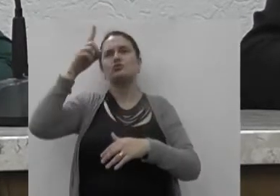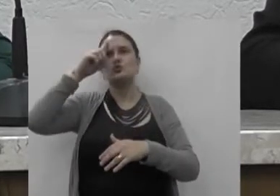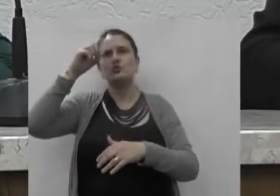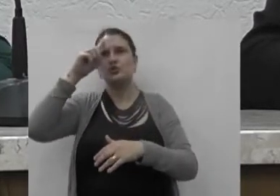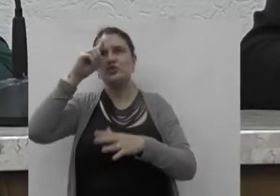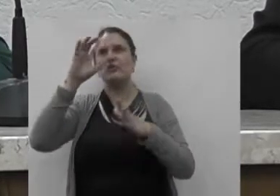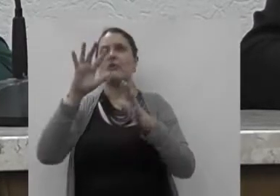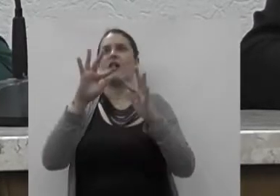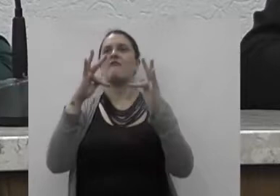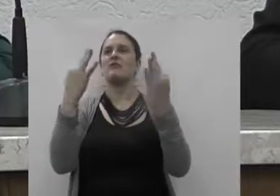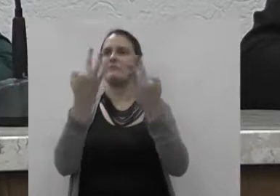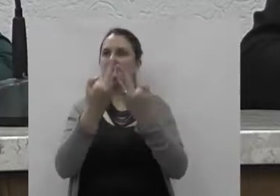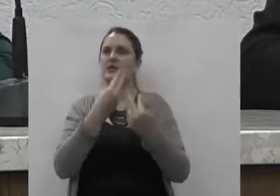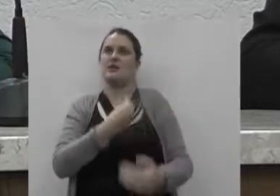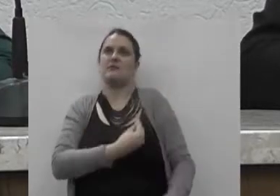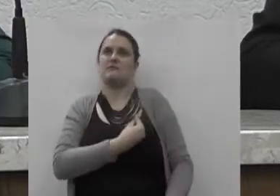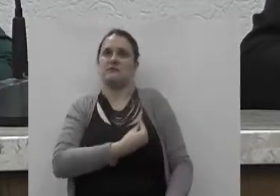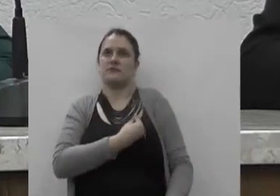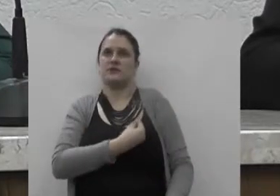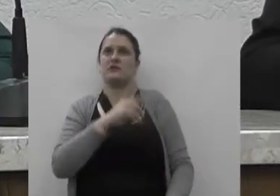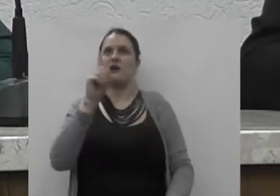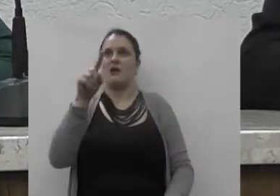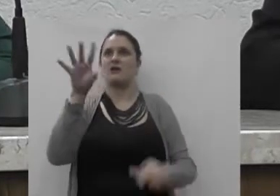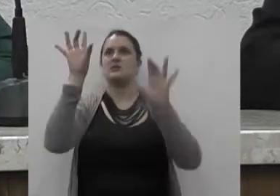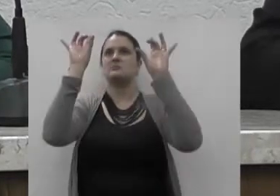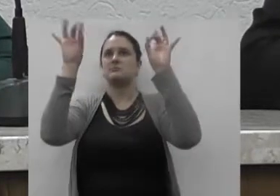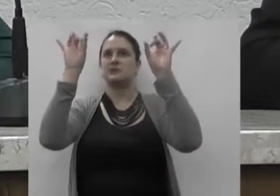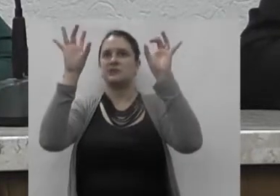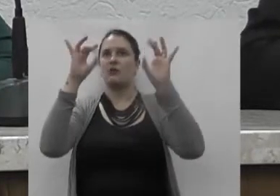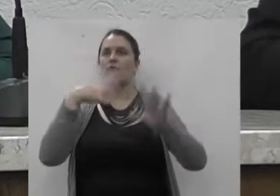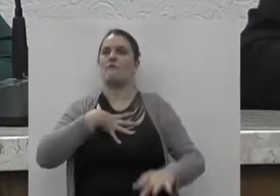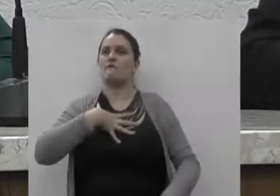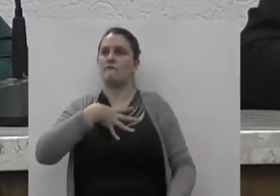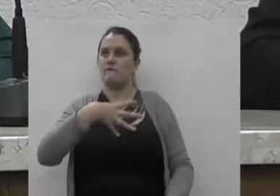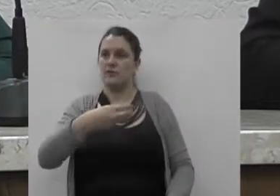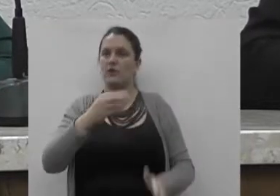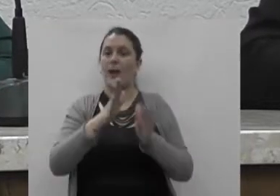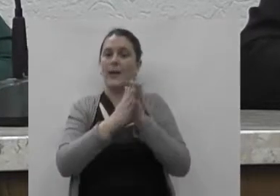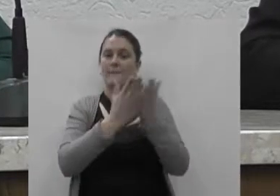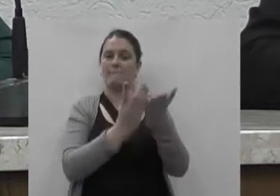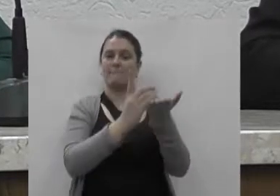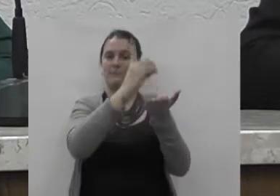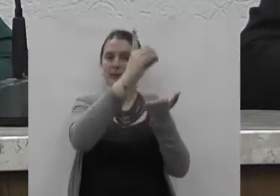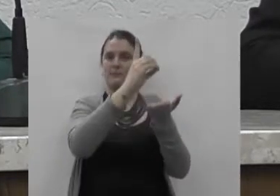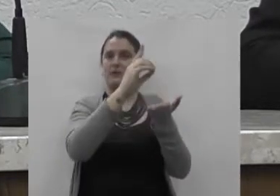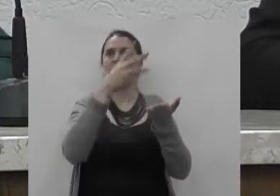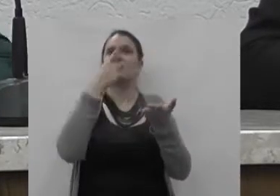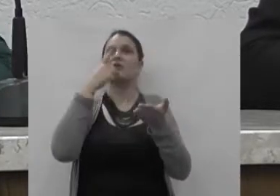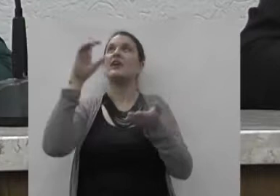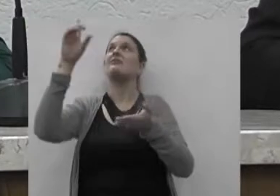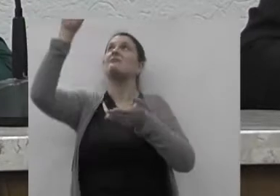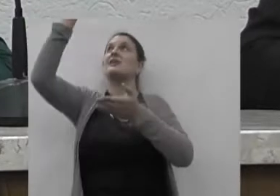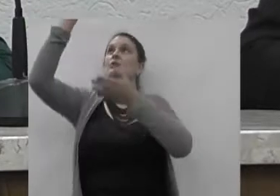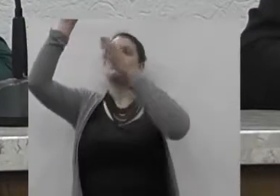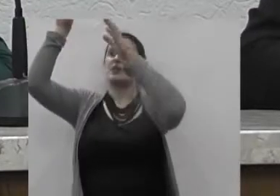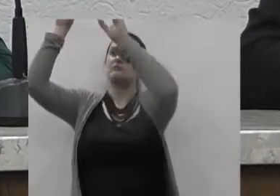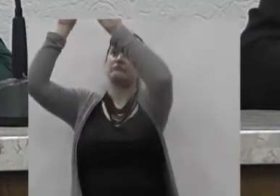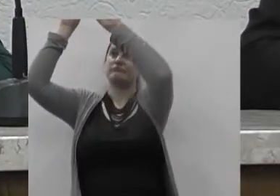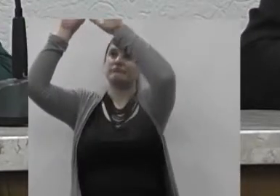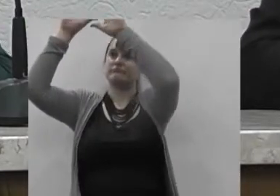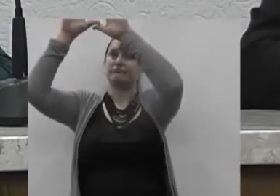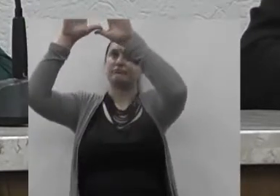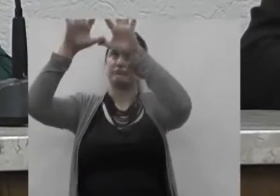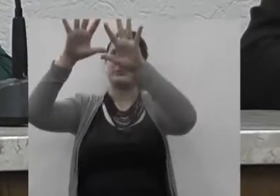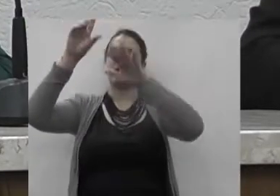a vida de cada um deles. Que eles são especiais. Filhos, a Bíblia diz que são a herança do Senhor. A herança de Deus